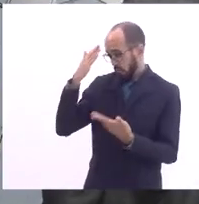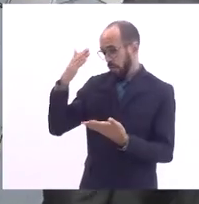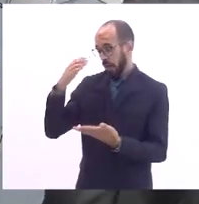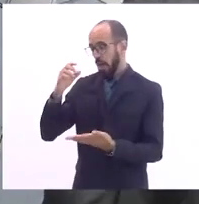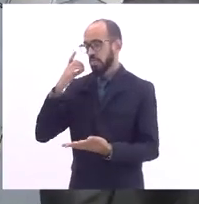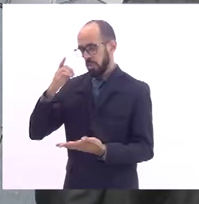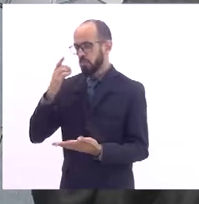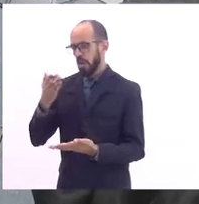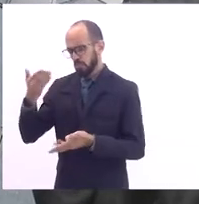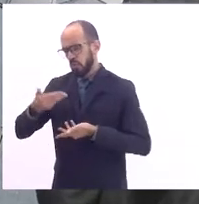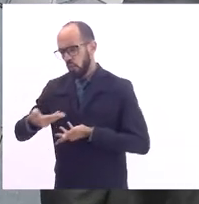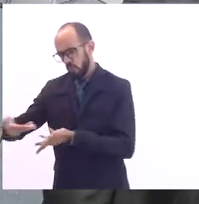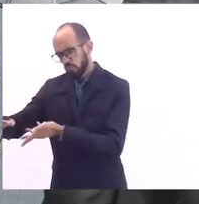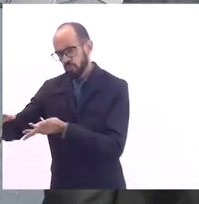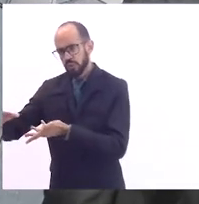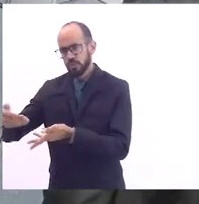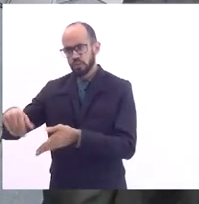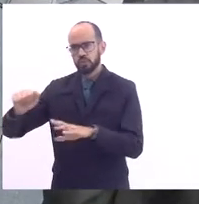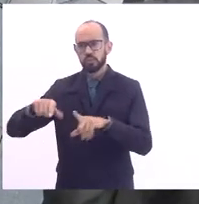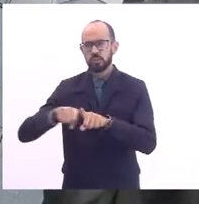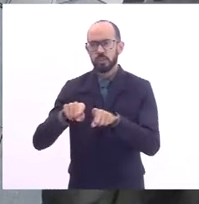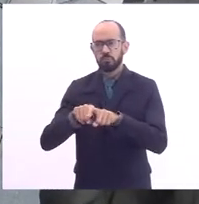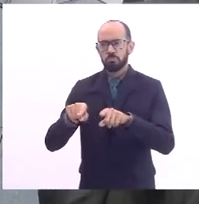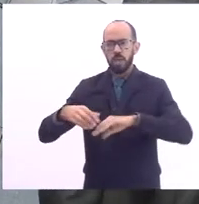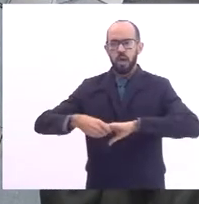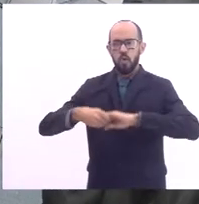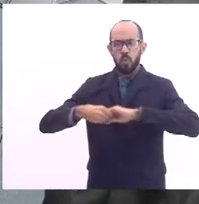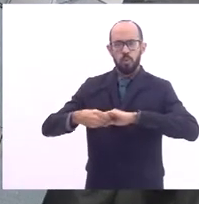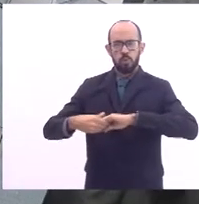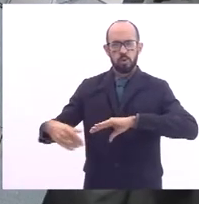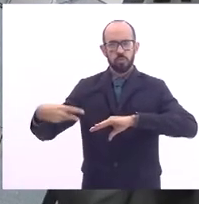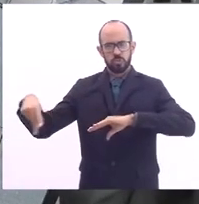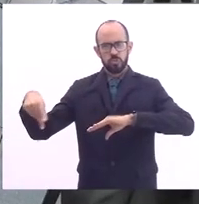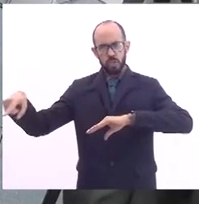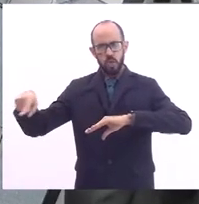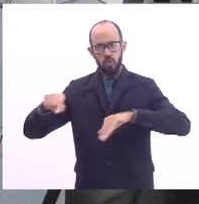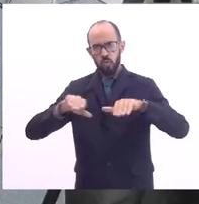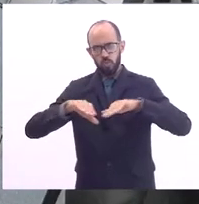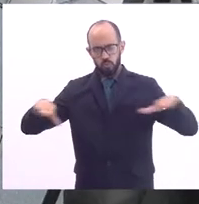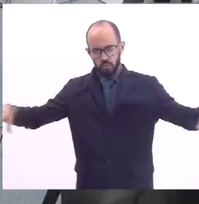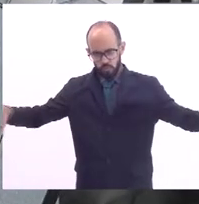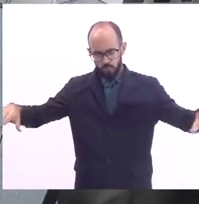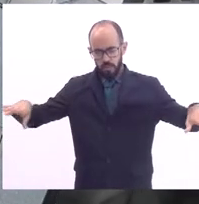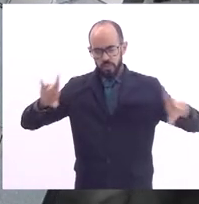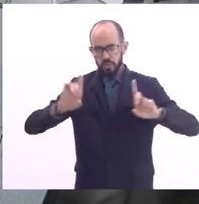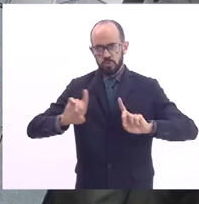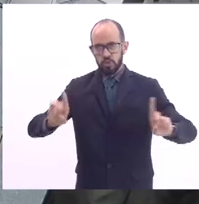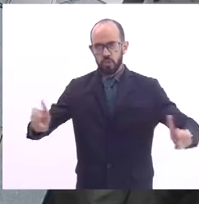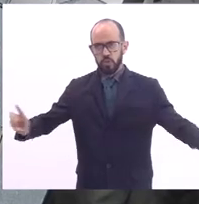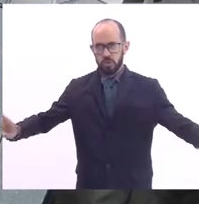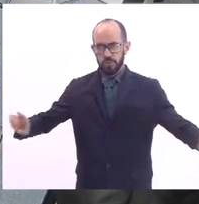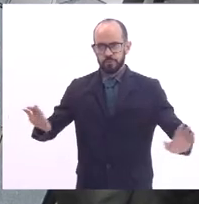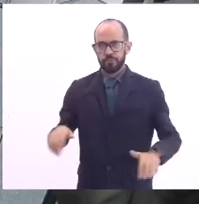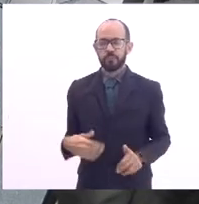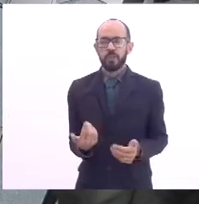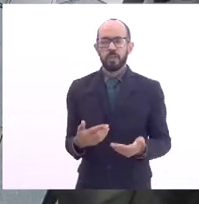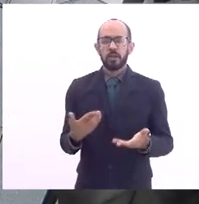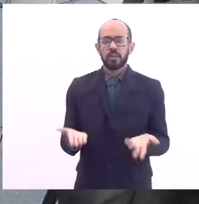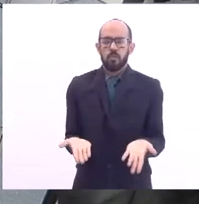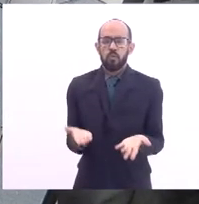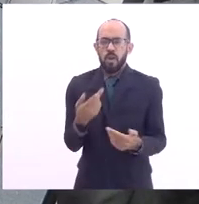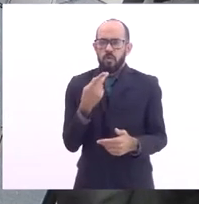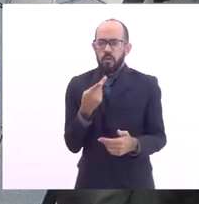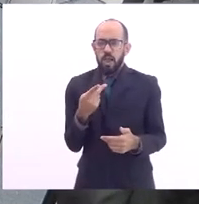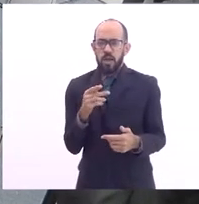pelo convite, estendendo o cumprimento à Vossa Excelência, cumprimento toda a mesa. Dizer, deputado, inicialmente, que eu vou tentar